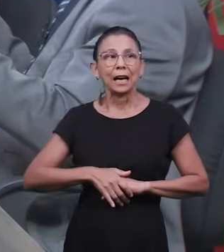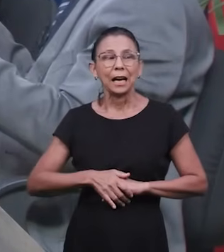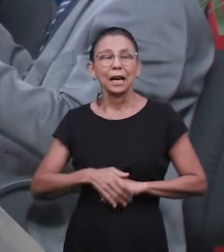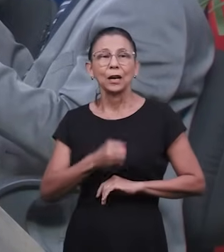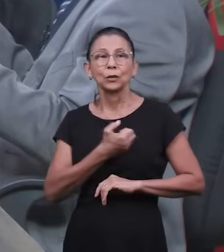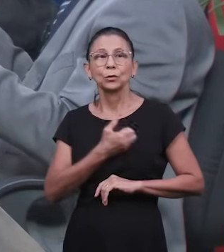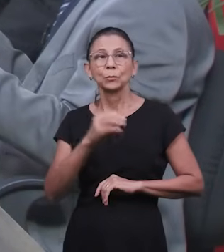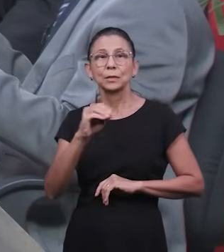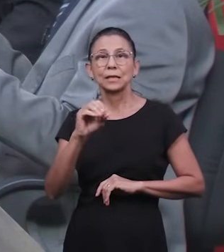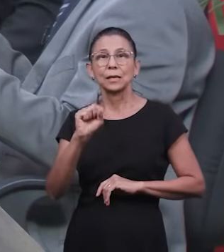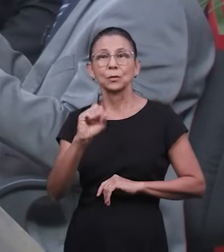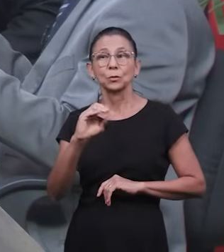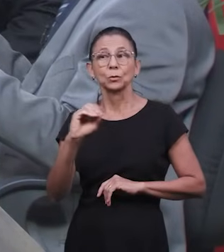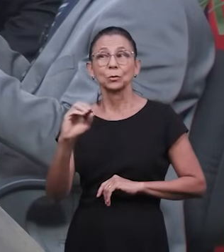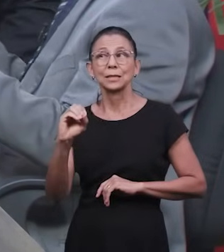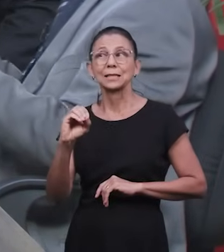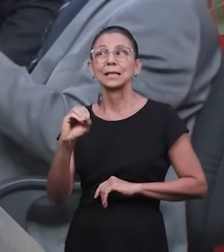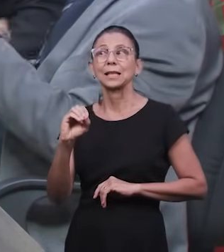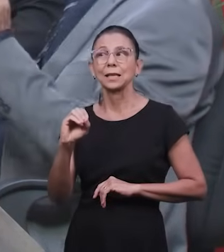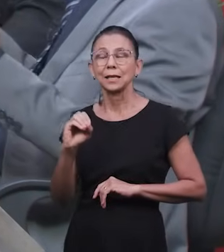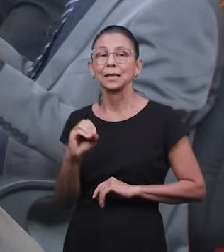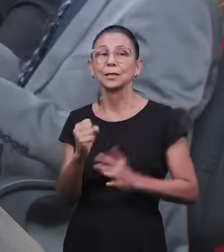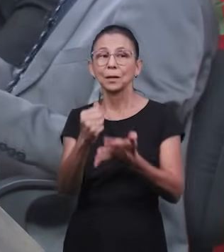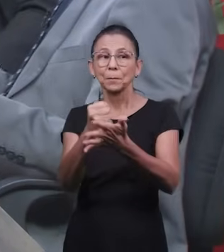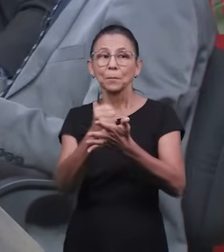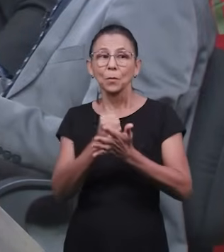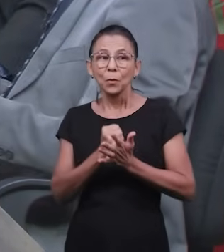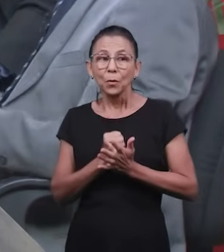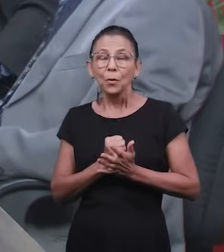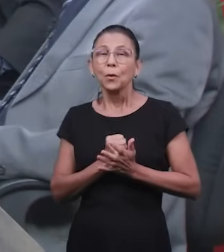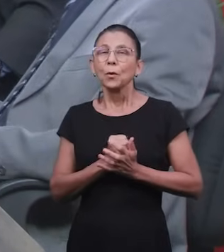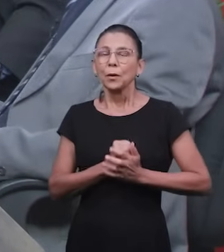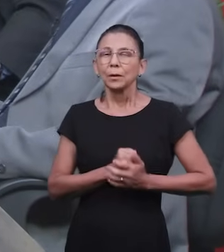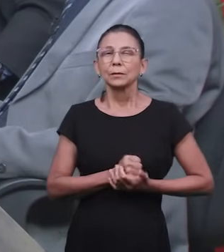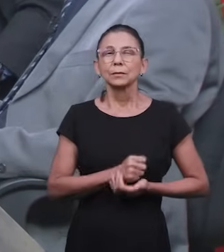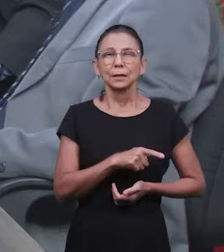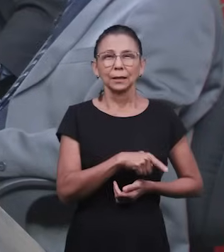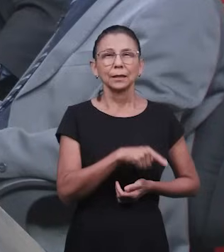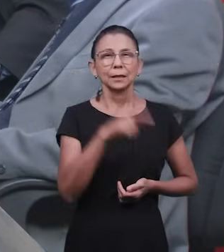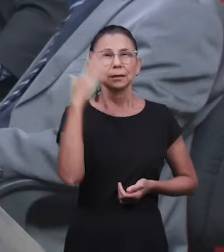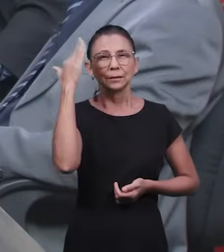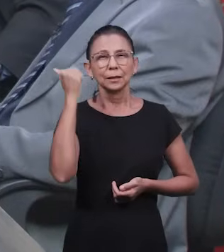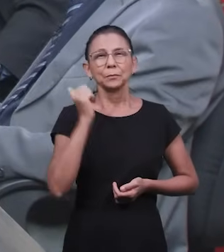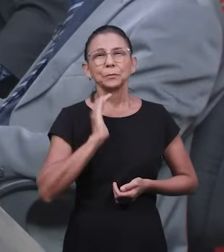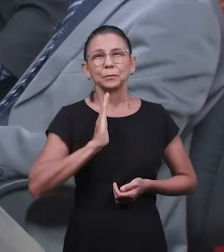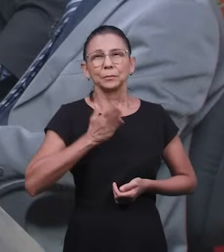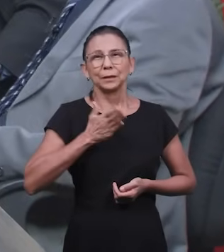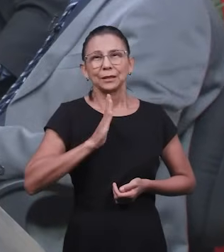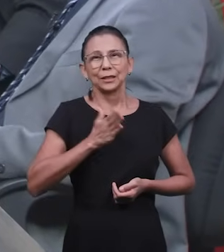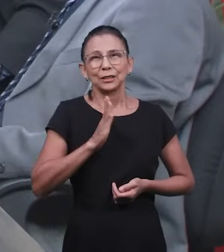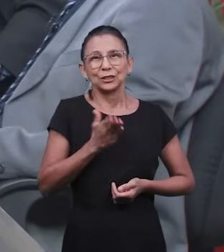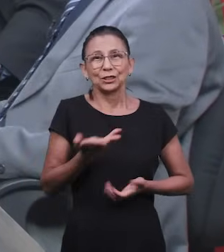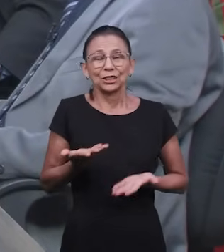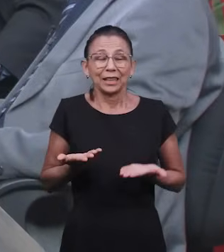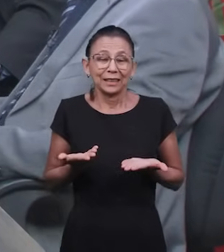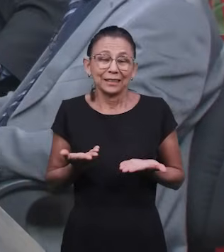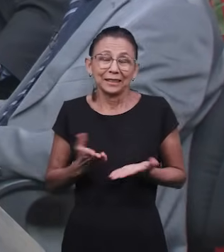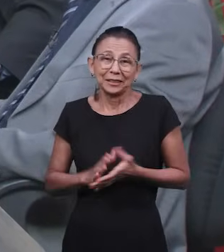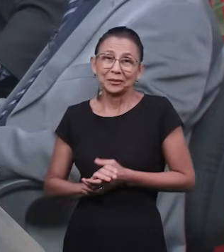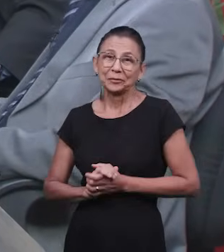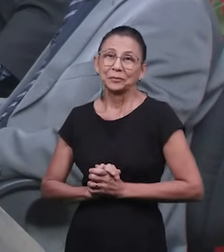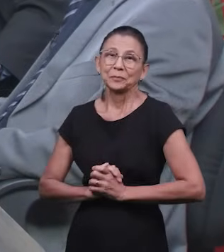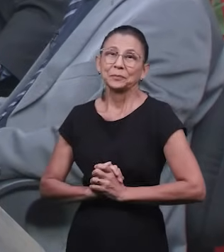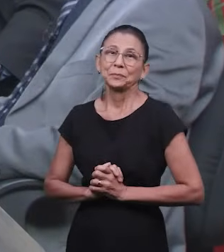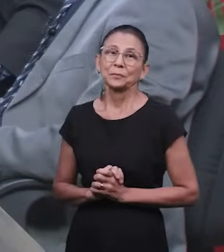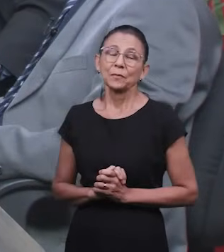porque na igreja ela sabia. O 0800 chegou até ela. Ela sabia que tinha o 0800, mas o 0800, quem está lá não me conhece, eu não